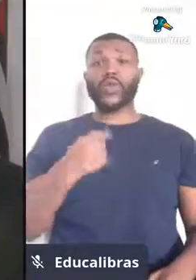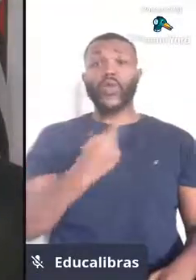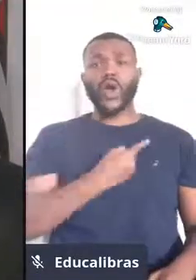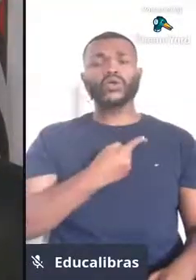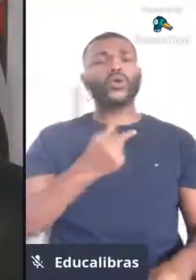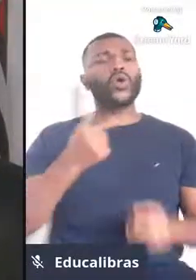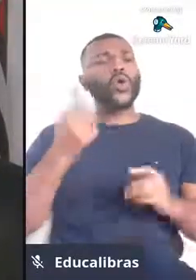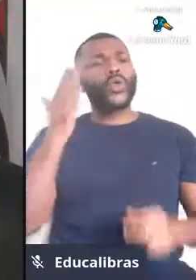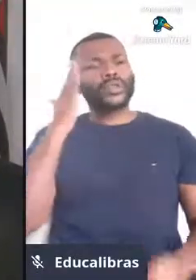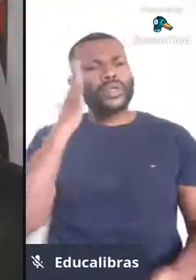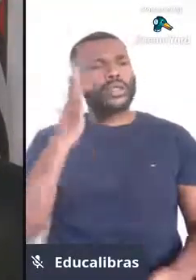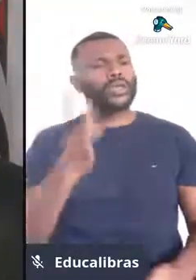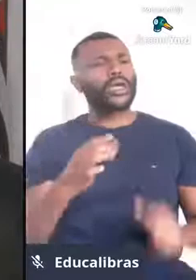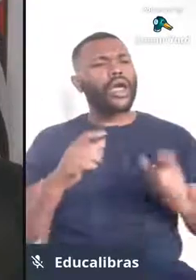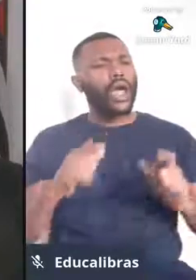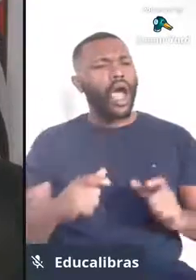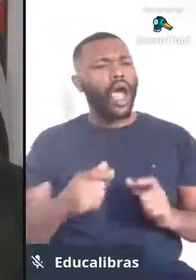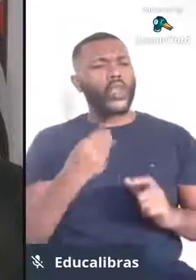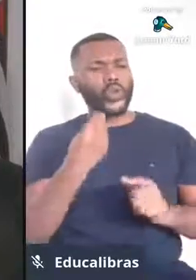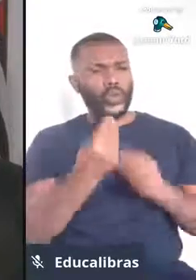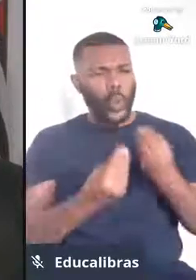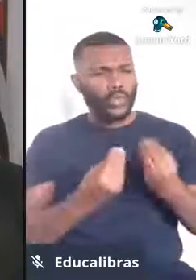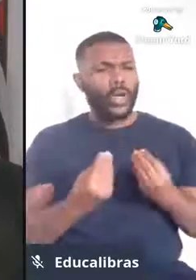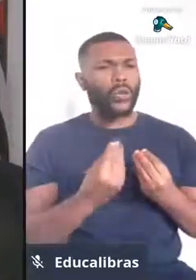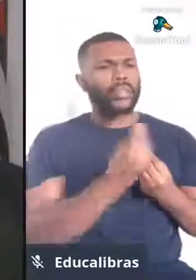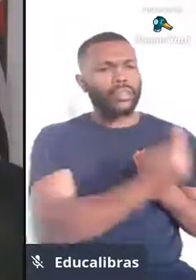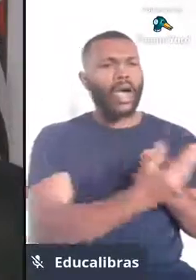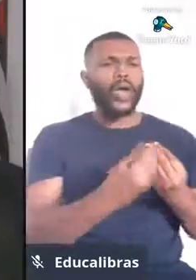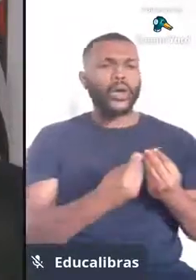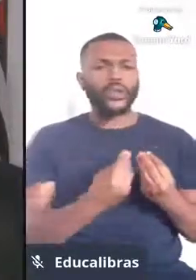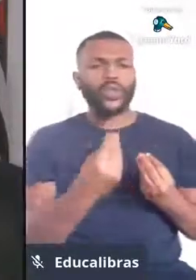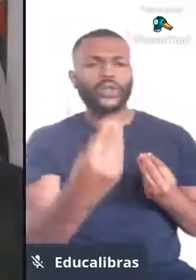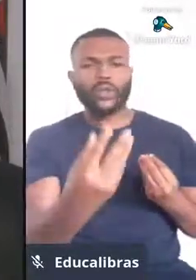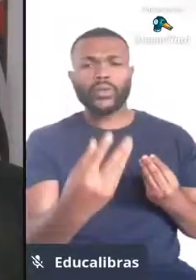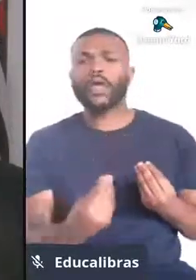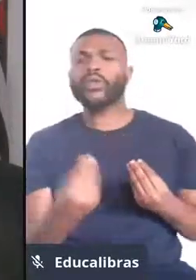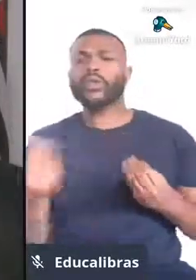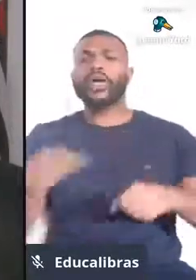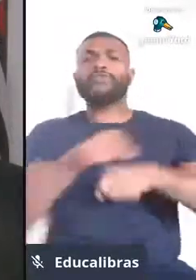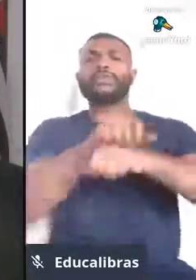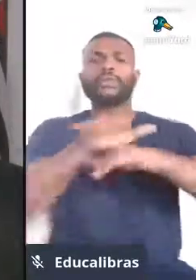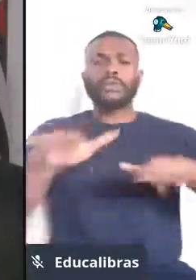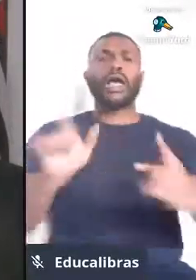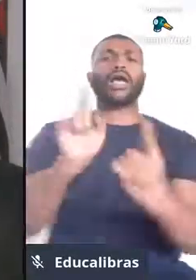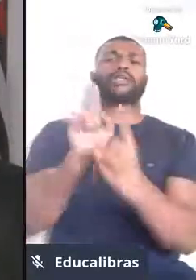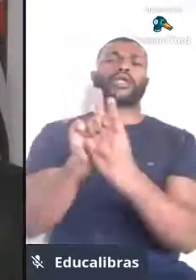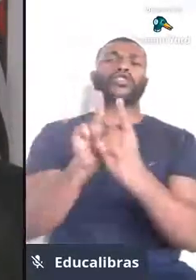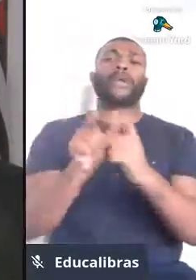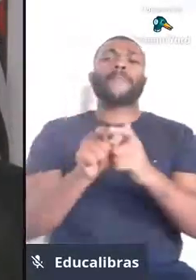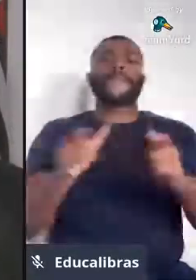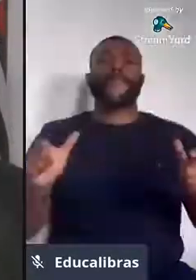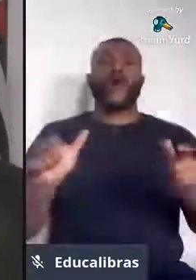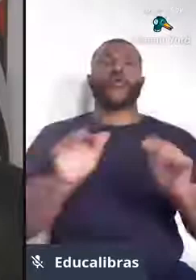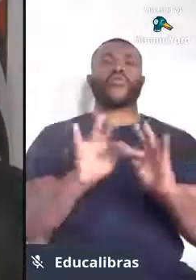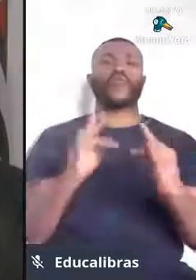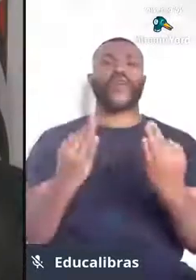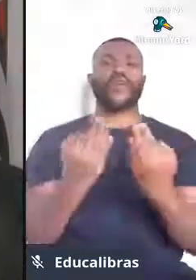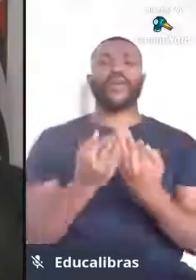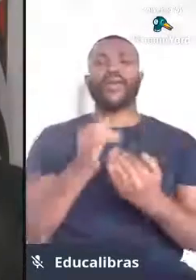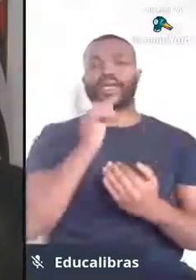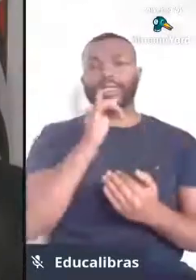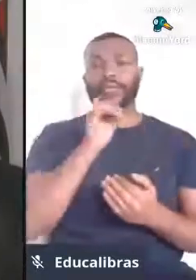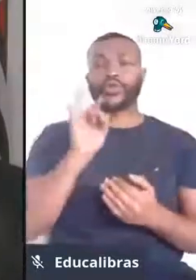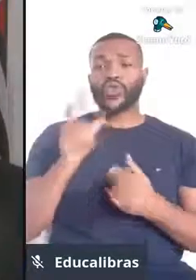a gente consegue garantir uma maior capilaridade e que todas as famílias sejam atendidas. Quer dizer, evitar a sobreposição hoje é muito